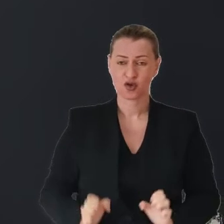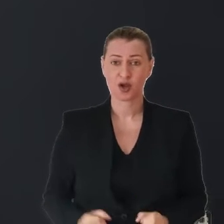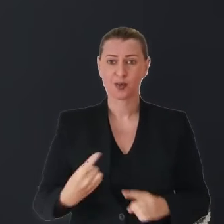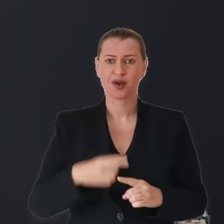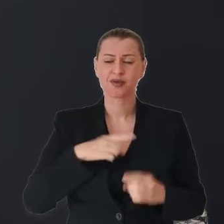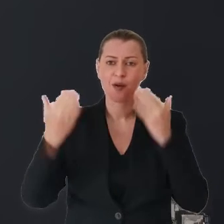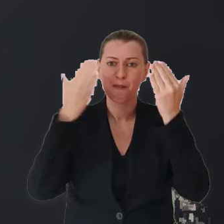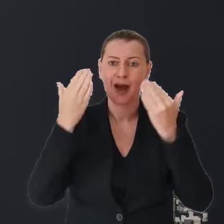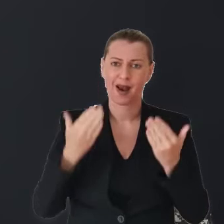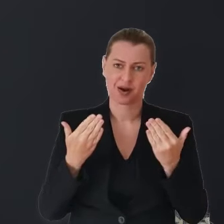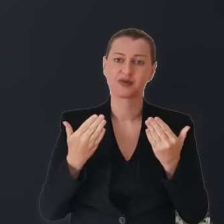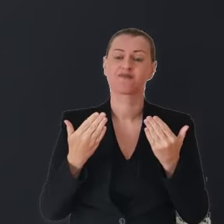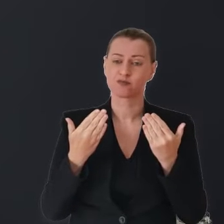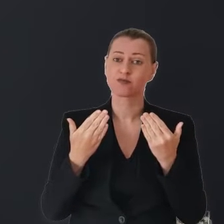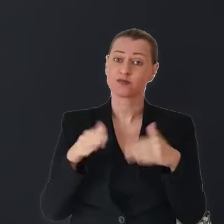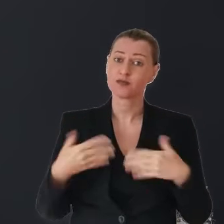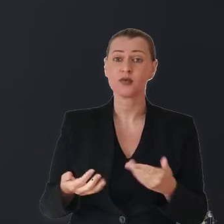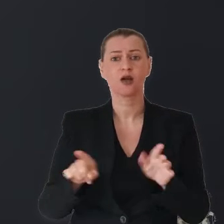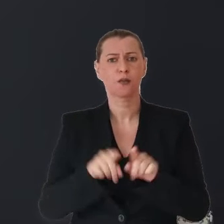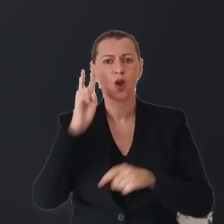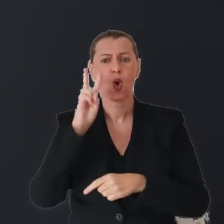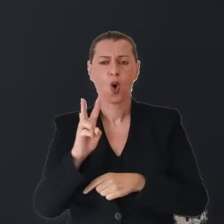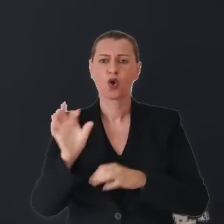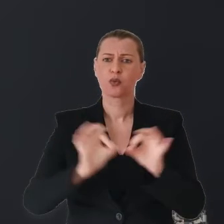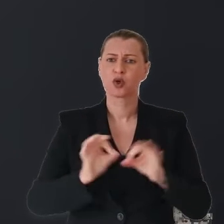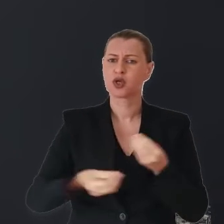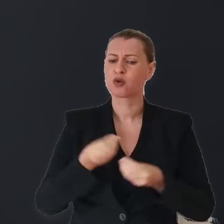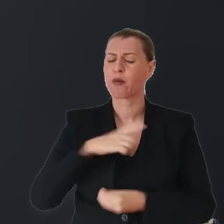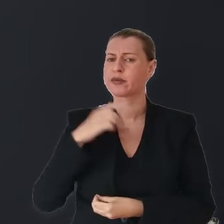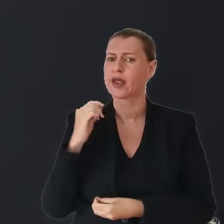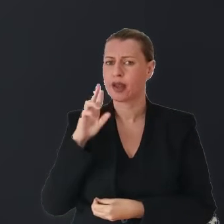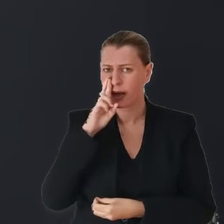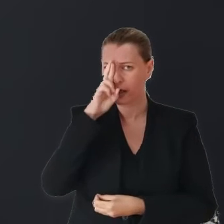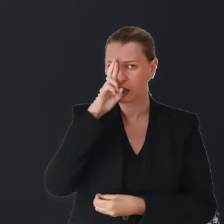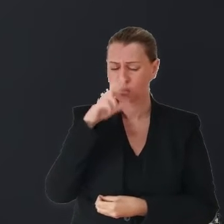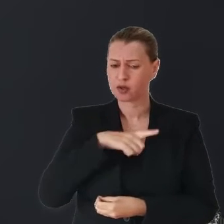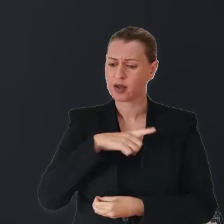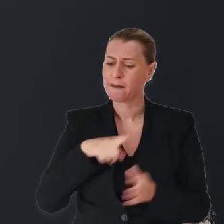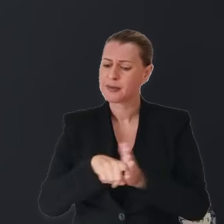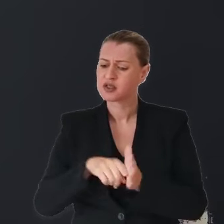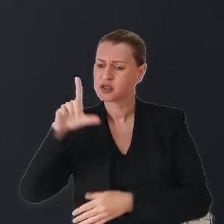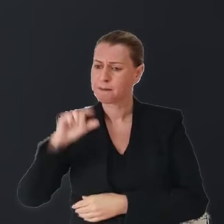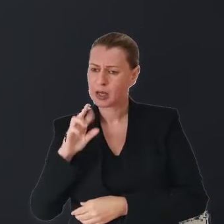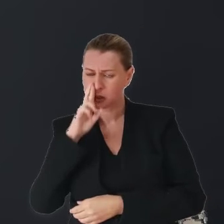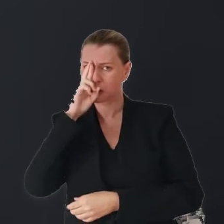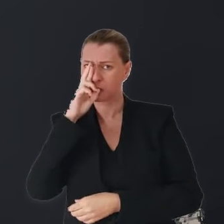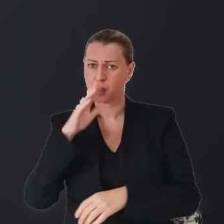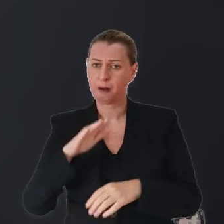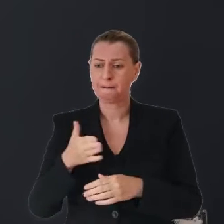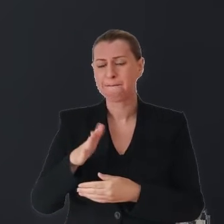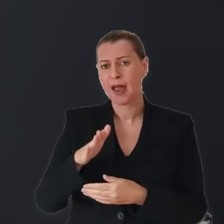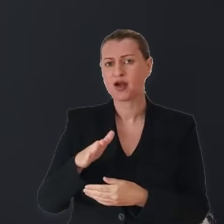uma análise. Então, a gente também olha os projetos como grau de risco. Tem pesquisas que têm baixo risco, médio risco, alto